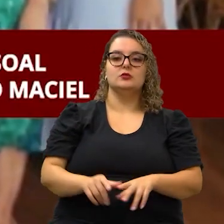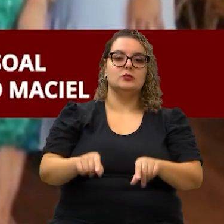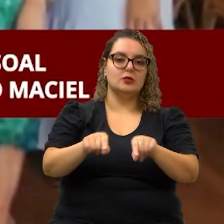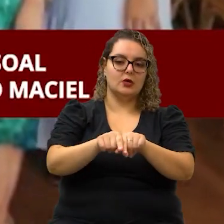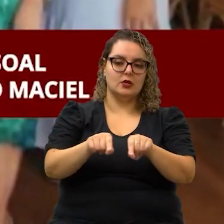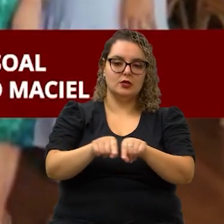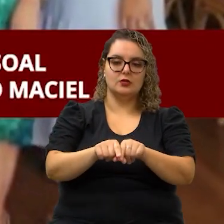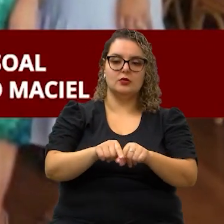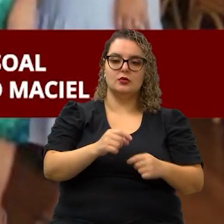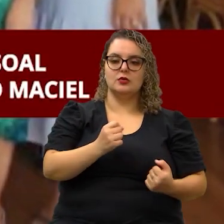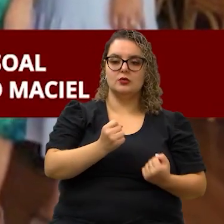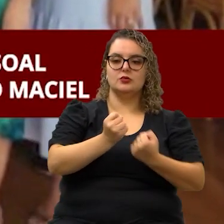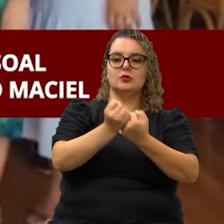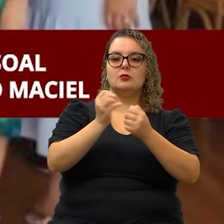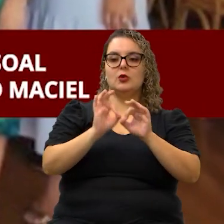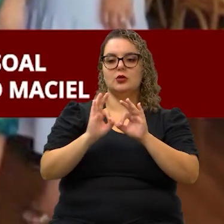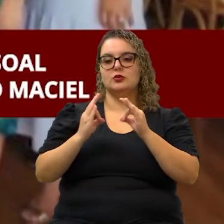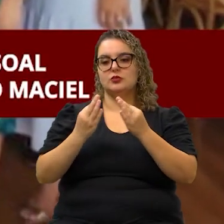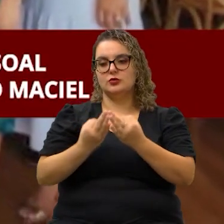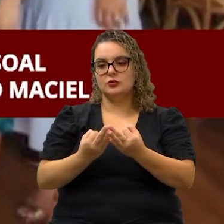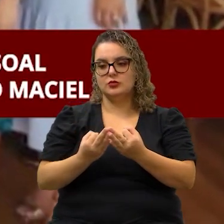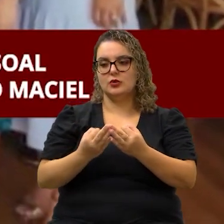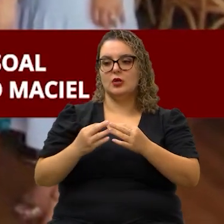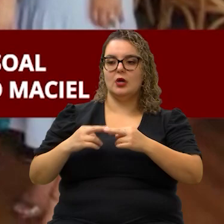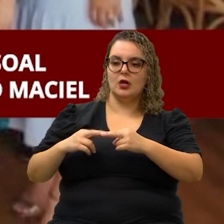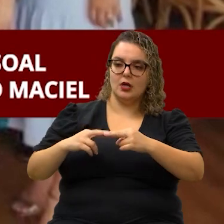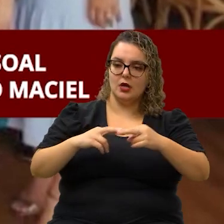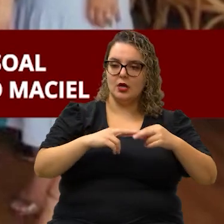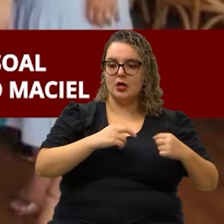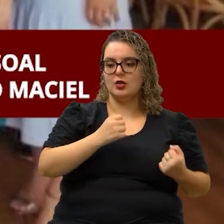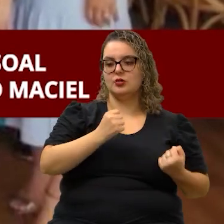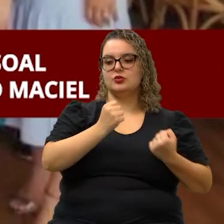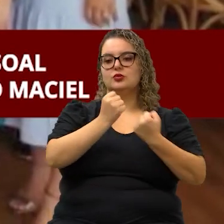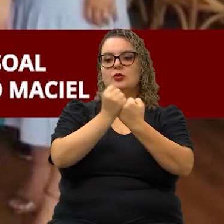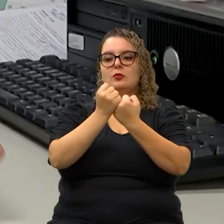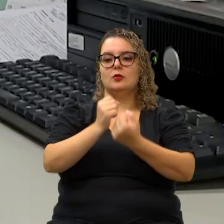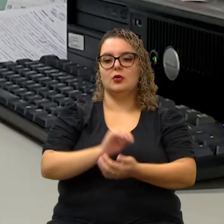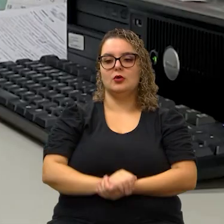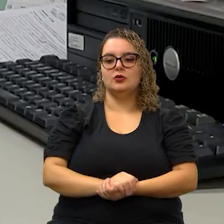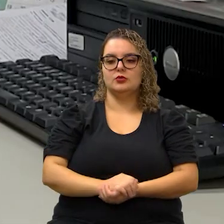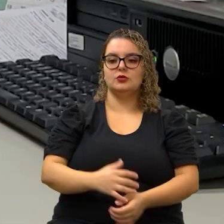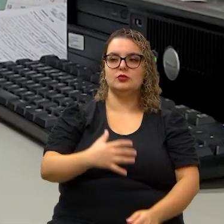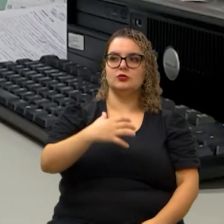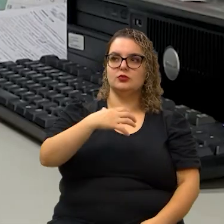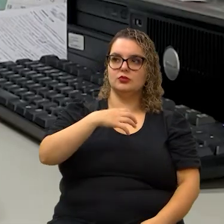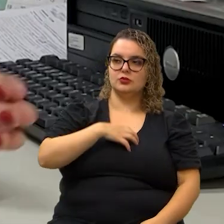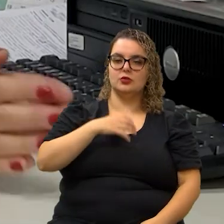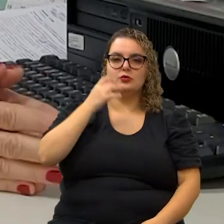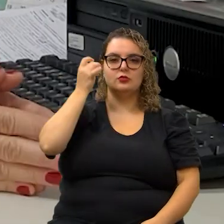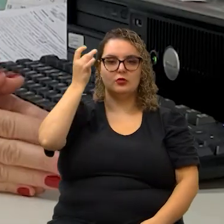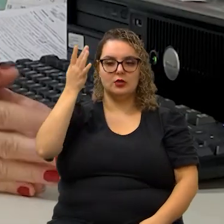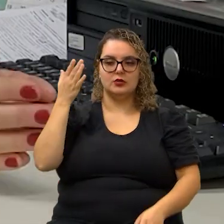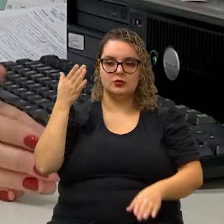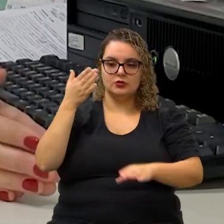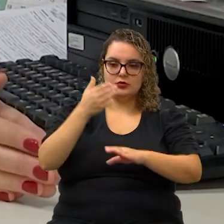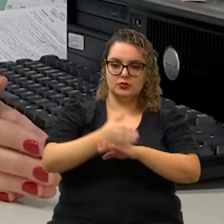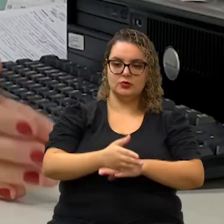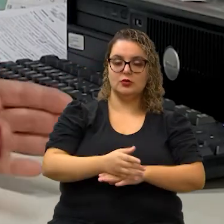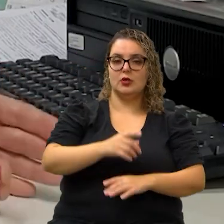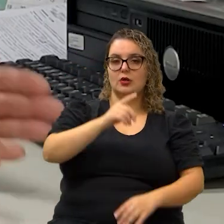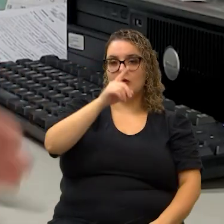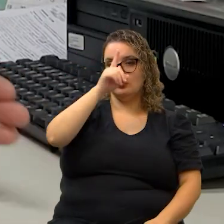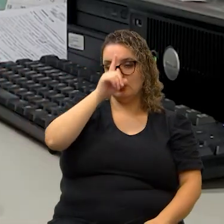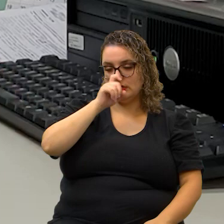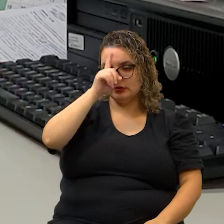familiar, uma rede de apoio, condições fáceis de acesso ao hospital e uma